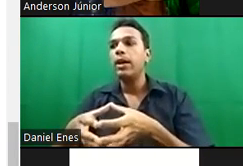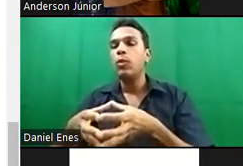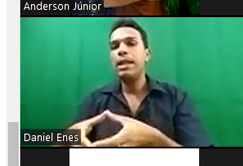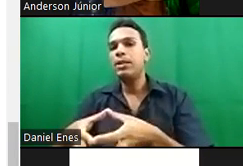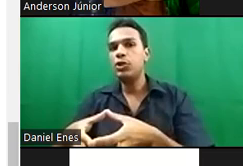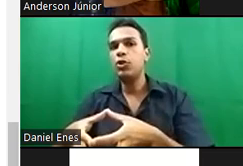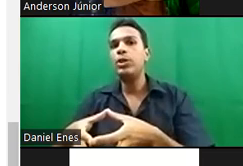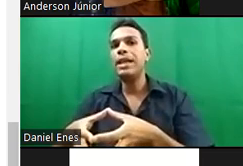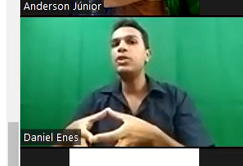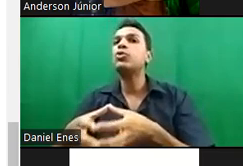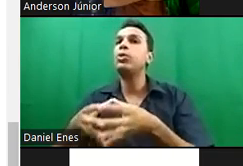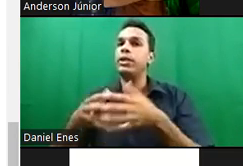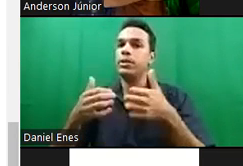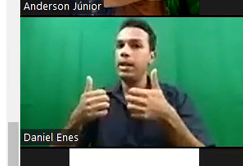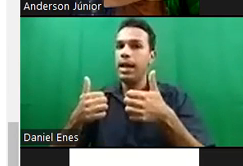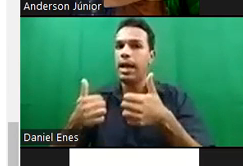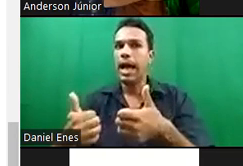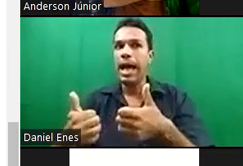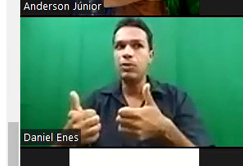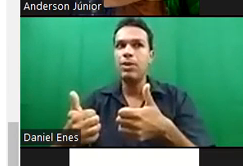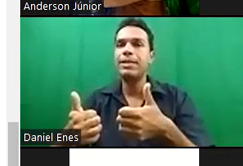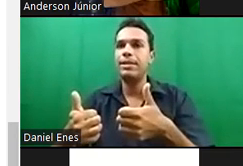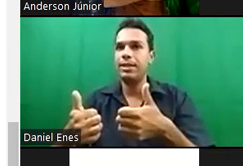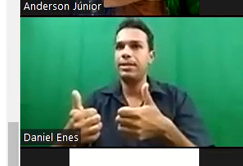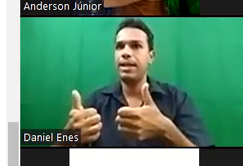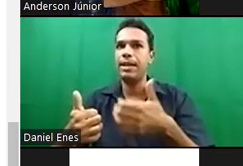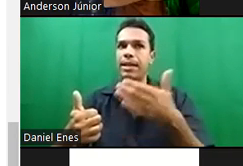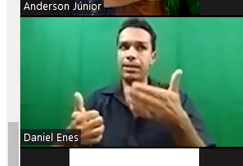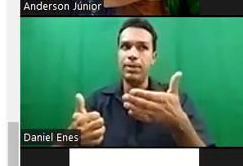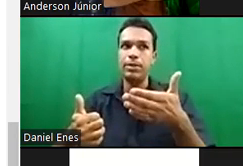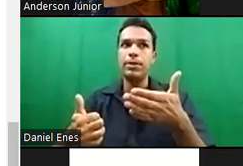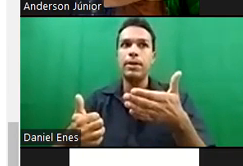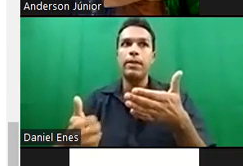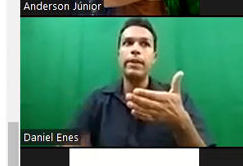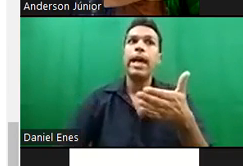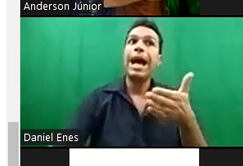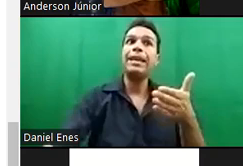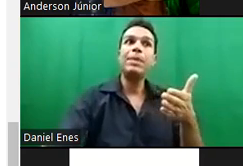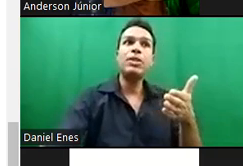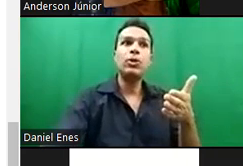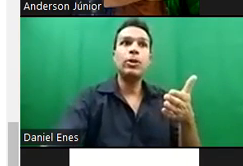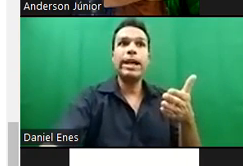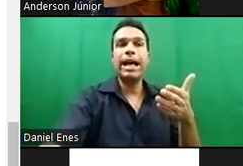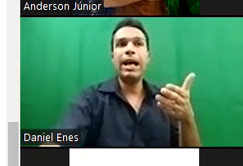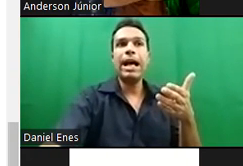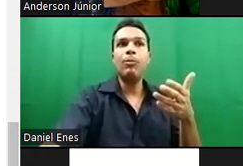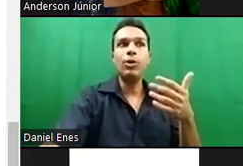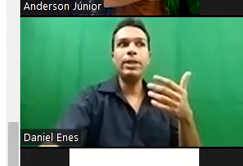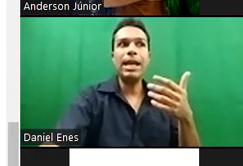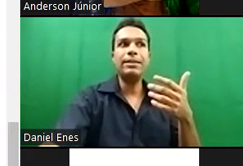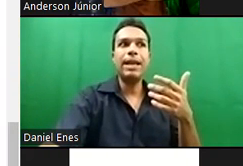né? Qual é a língua das comunidades surdas? A língua brasileira de sinais, a Libras, né? Aqui menciona